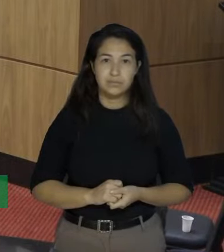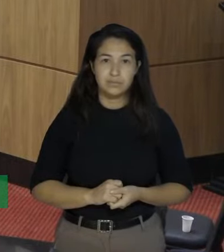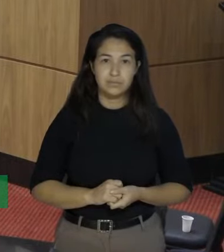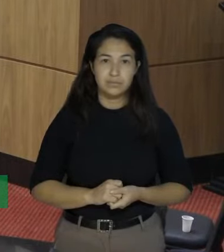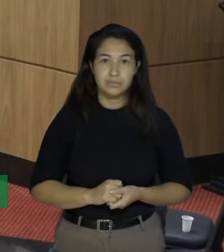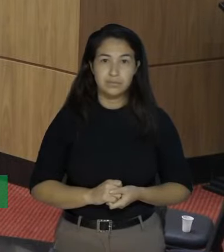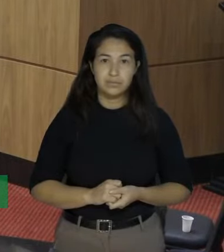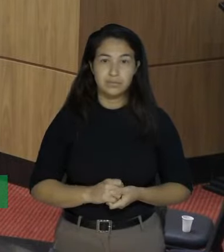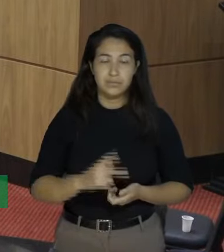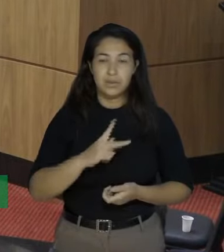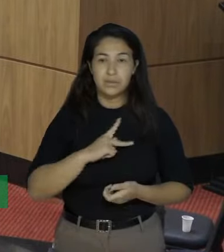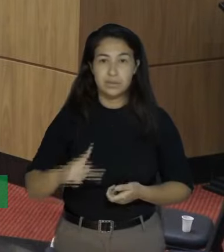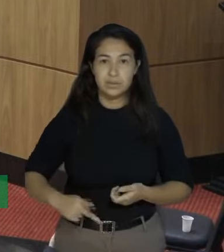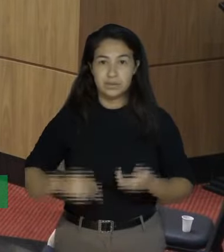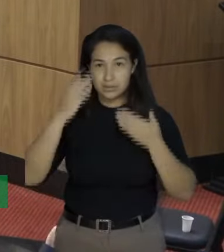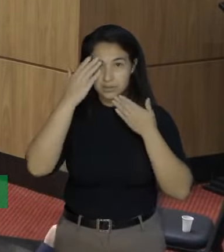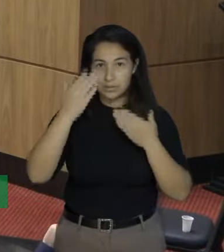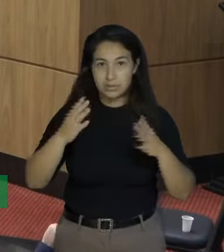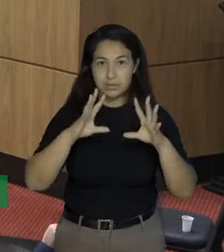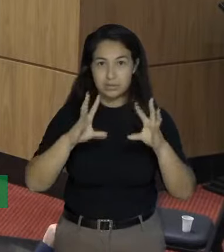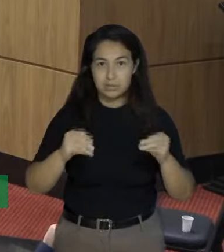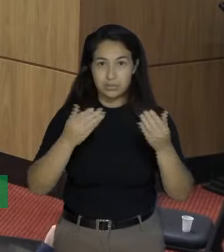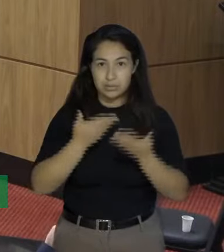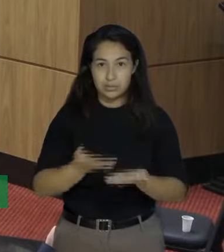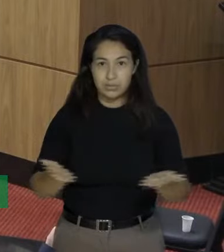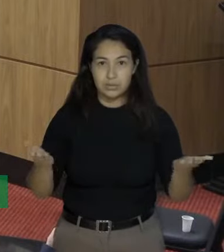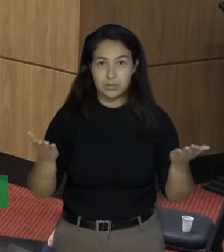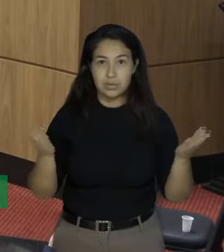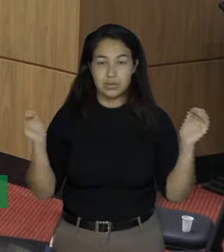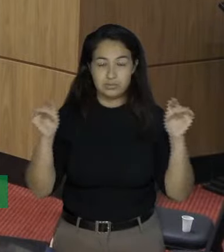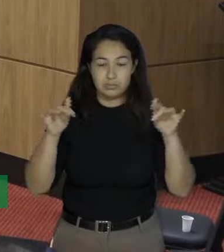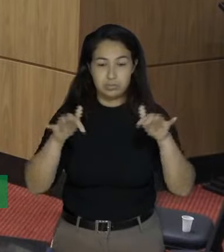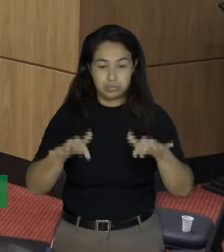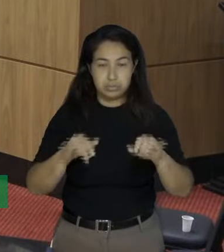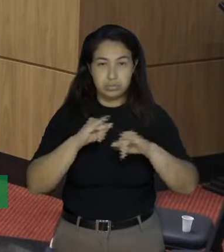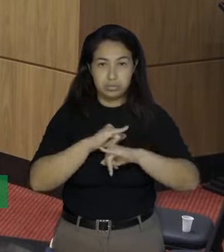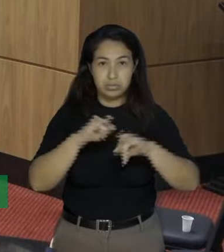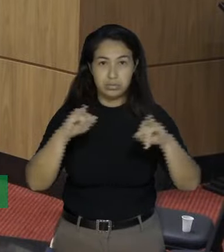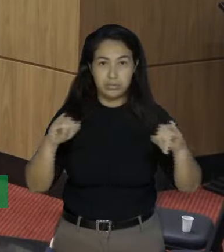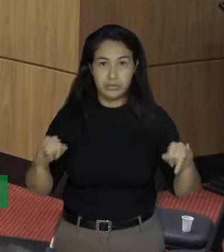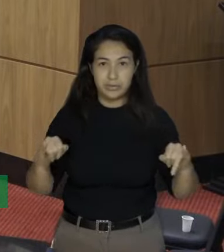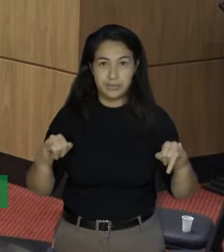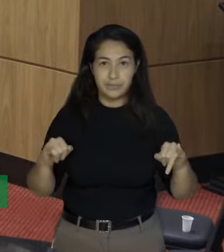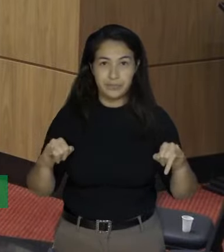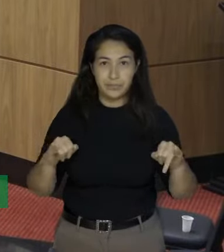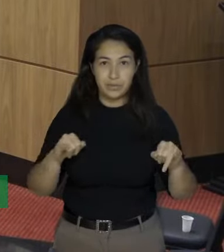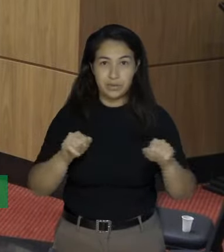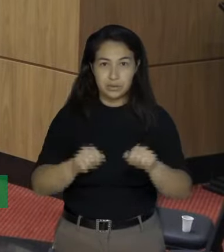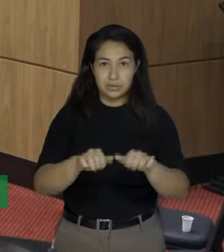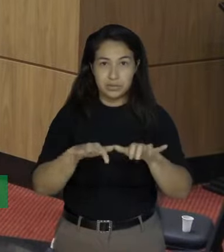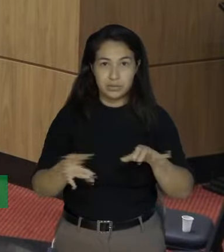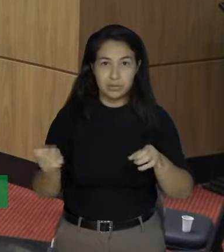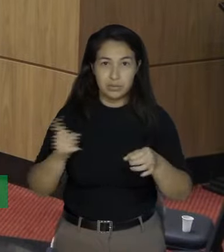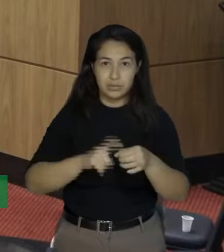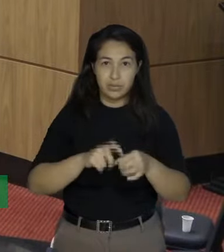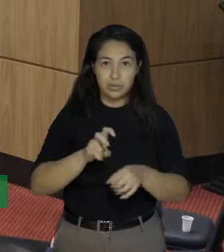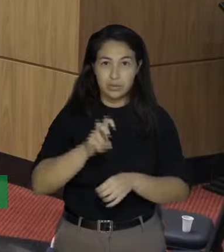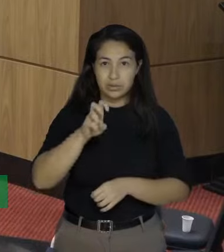a presença agradece a todos que nos honrar com seu comparecimento e comunica que a sessão será reaberta em 5